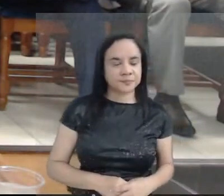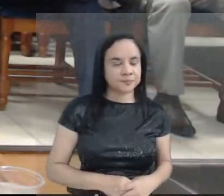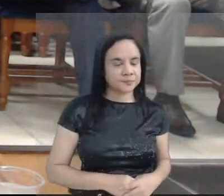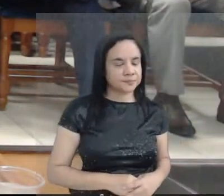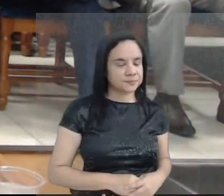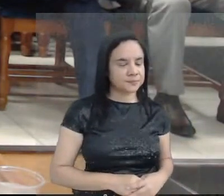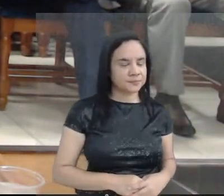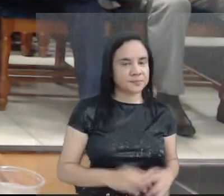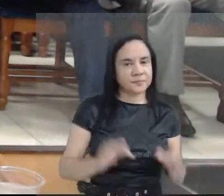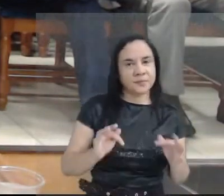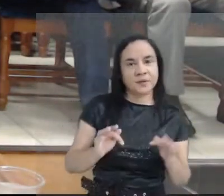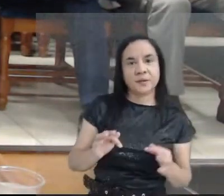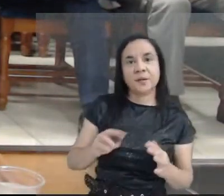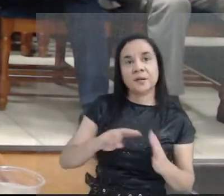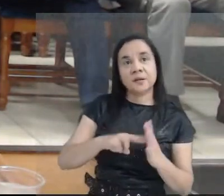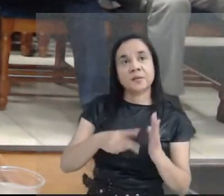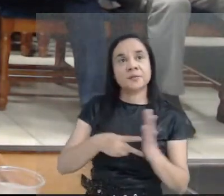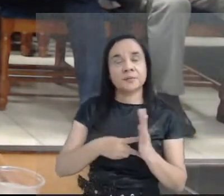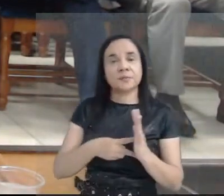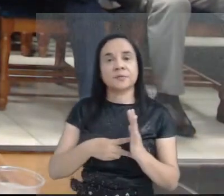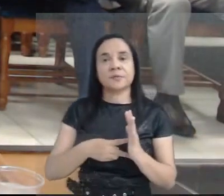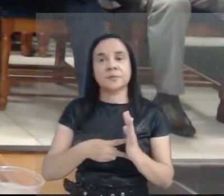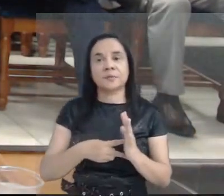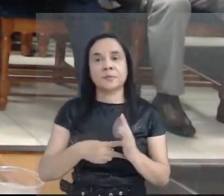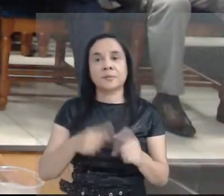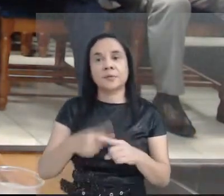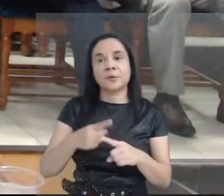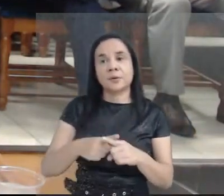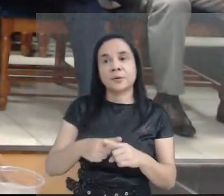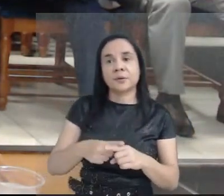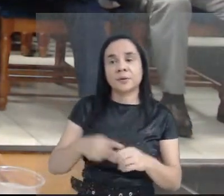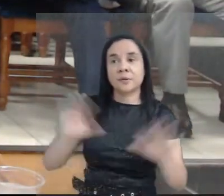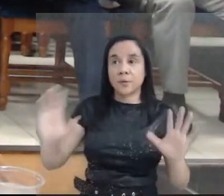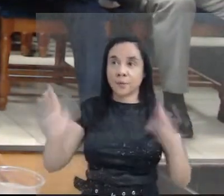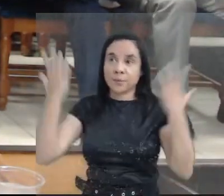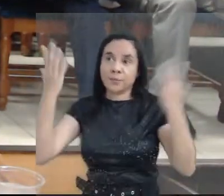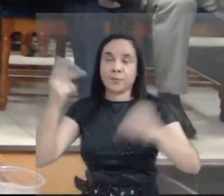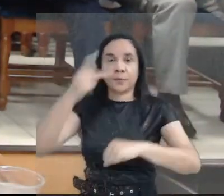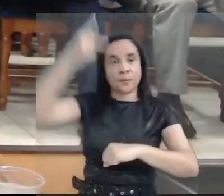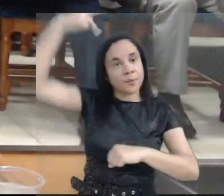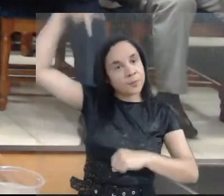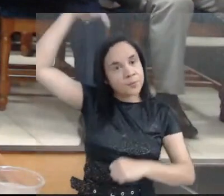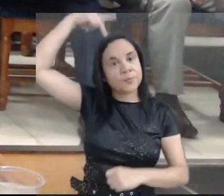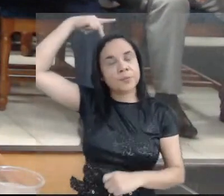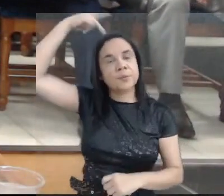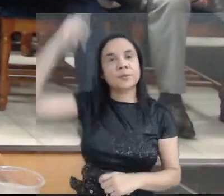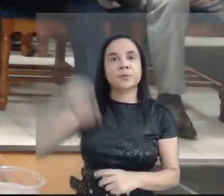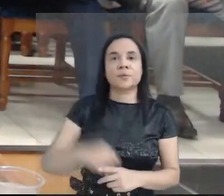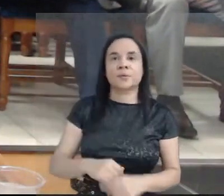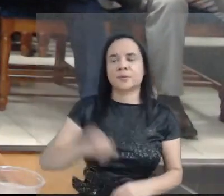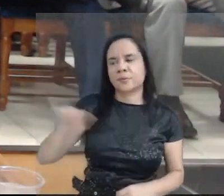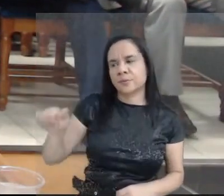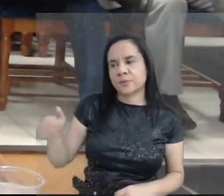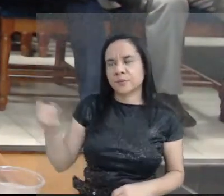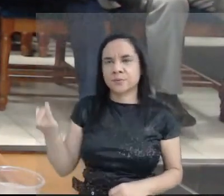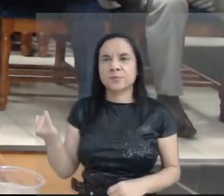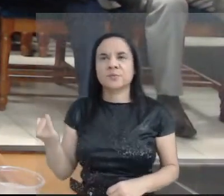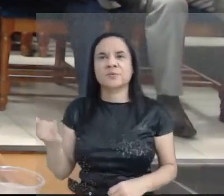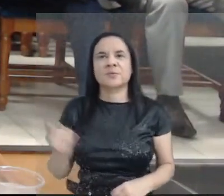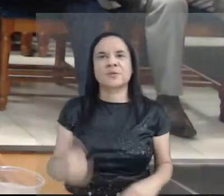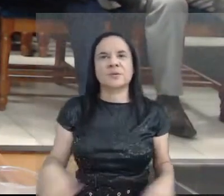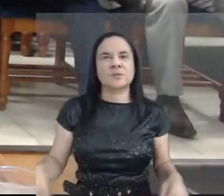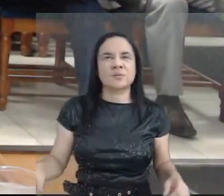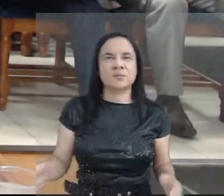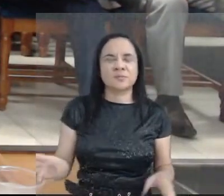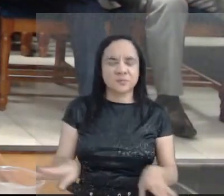Isso implica dizer que por conta da festa da Páscoa, consequentemente o Pentecoste, judeus de toda a parte do mundo